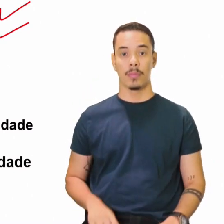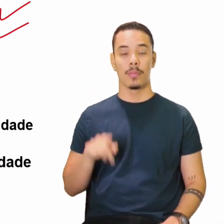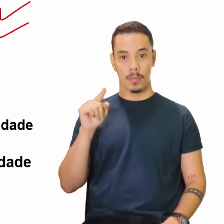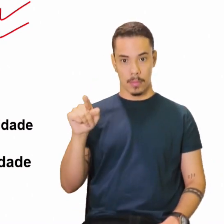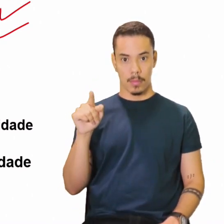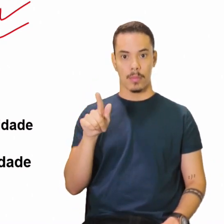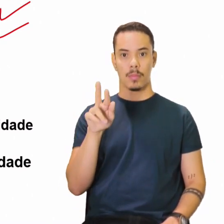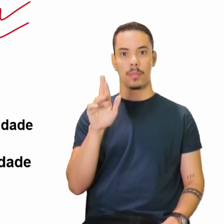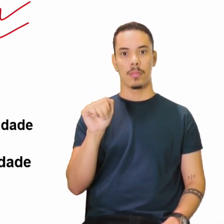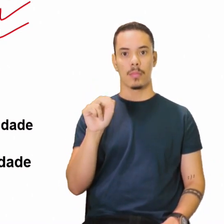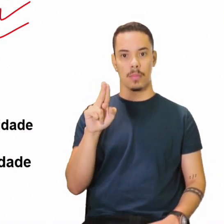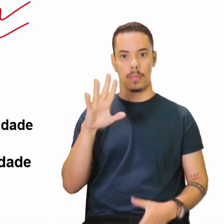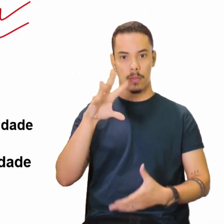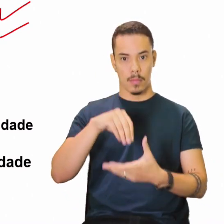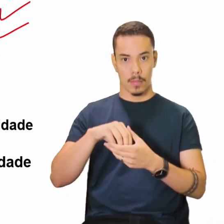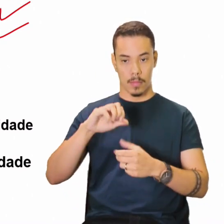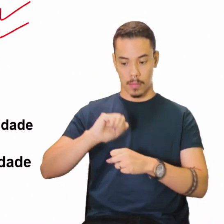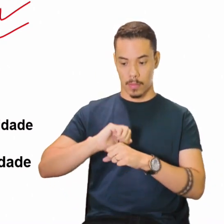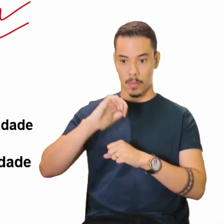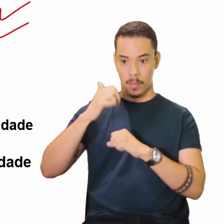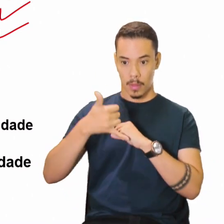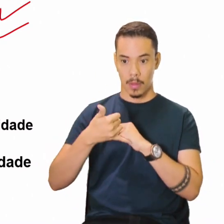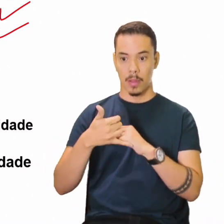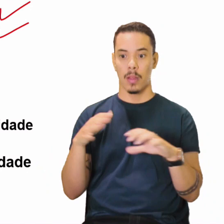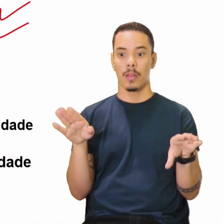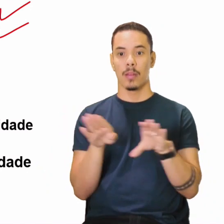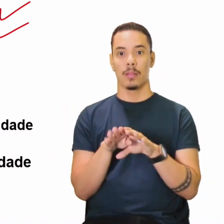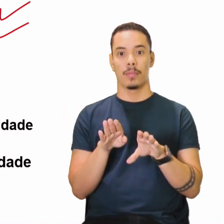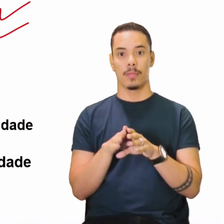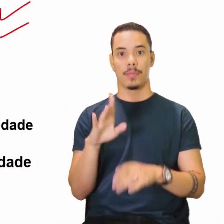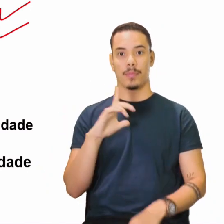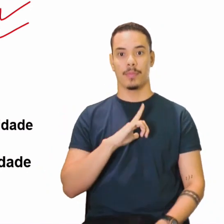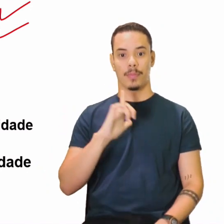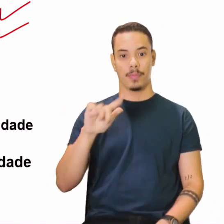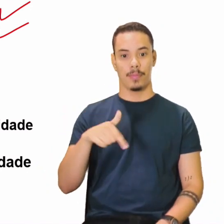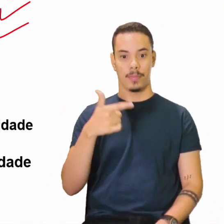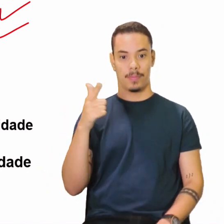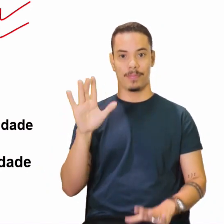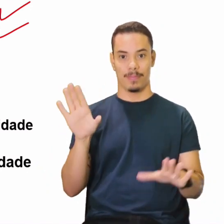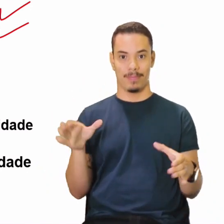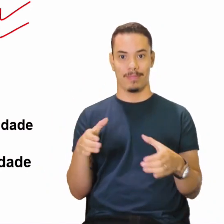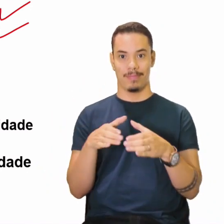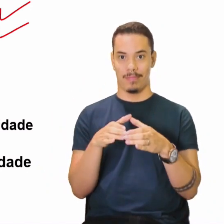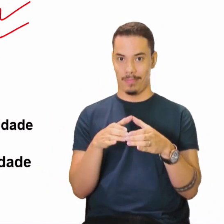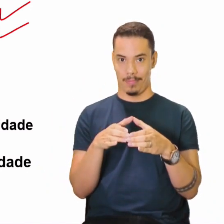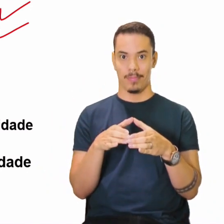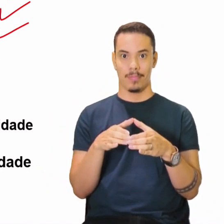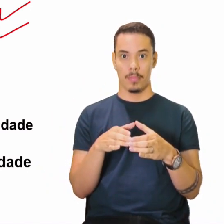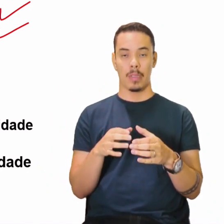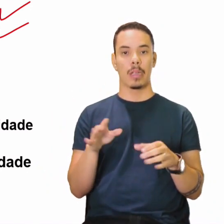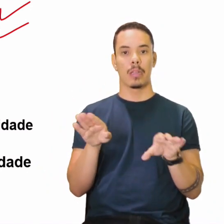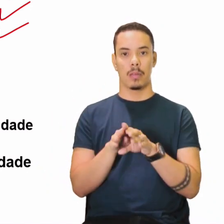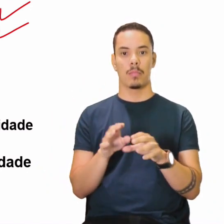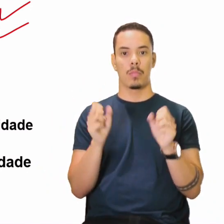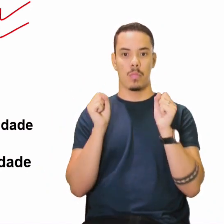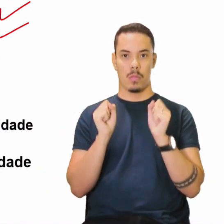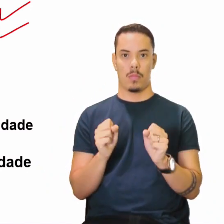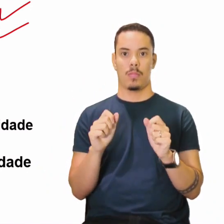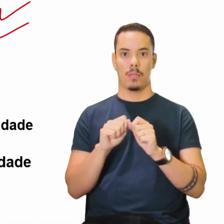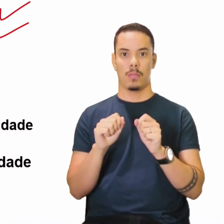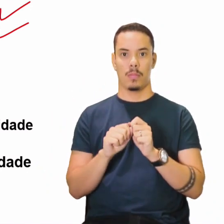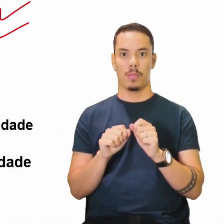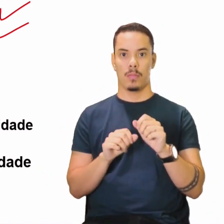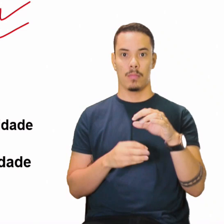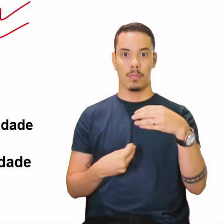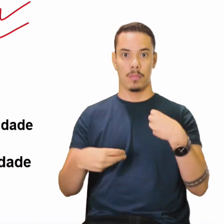grau aí para o adjetivo, ele também tem outra classificação, que você também pode fazer essa